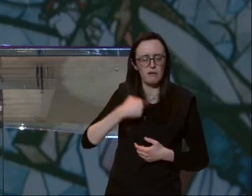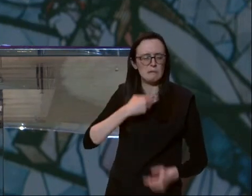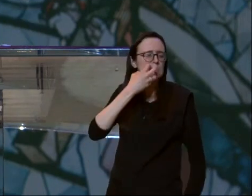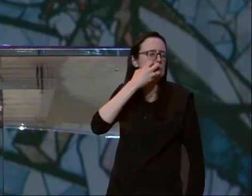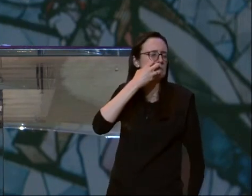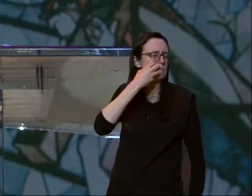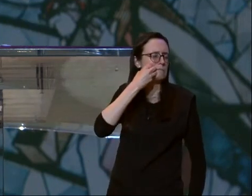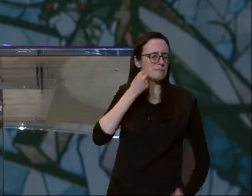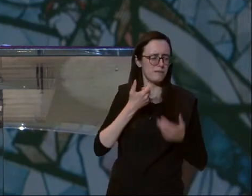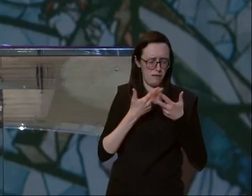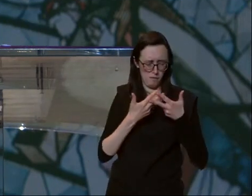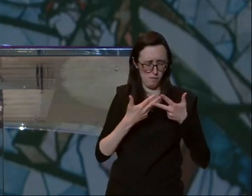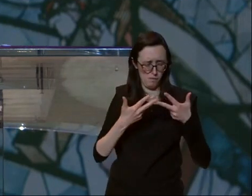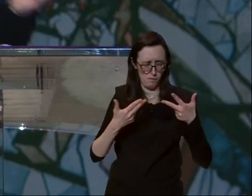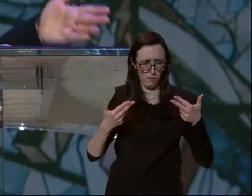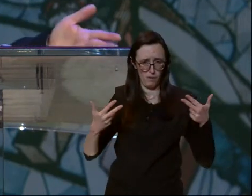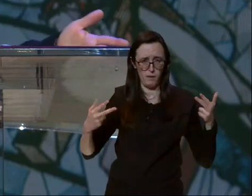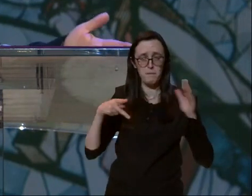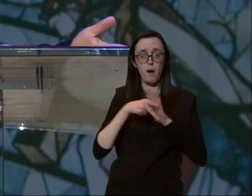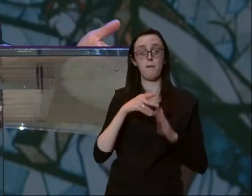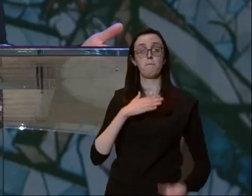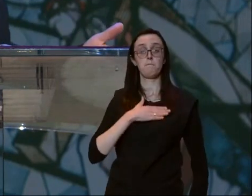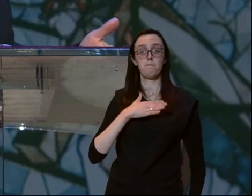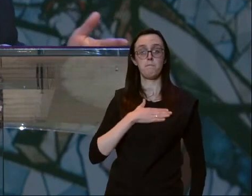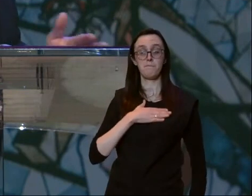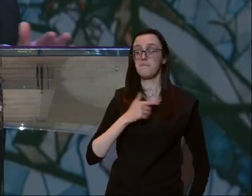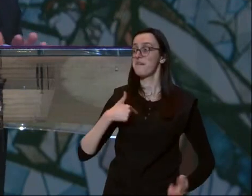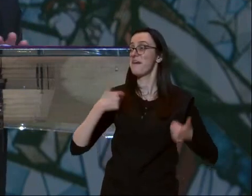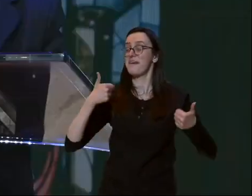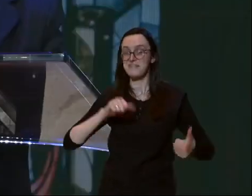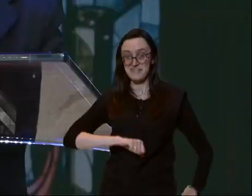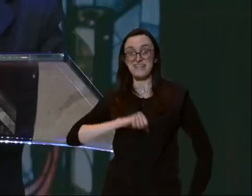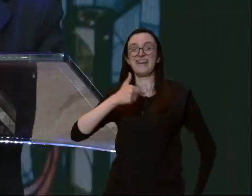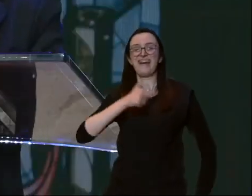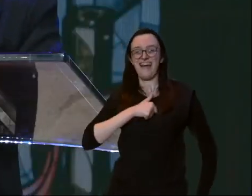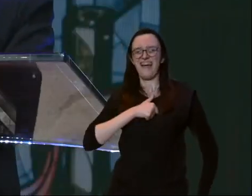frustrações, a autoestima lá embaixo,